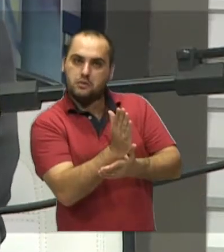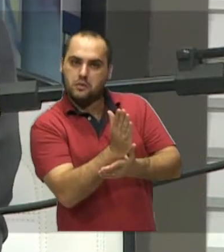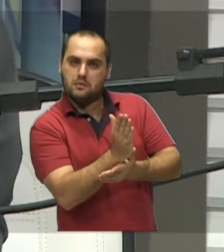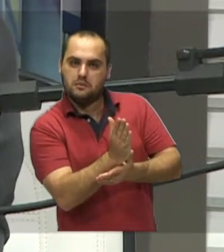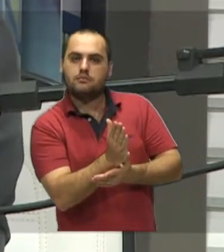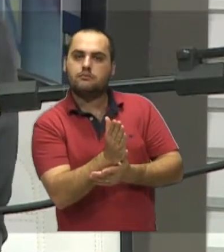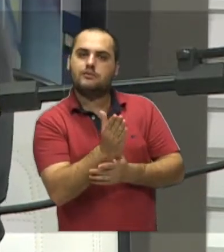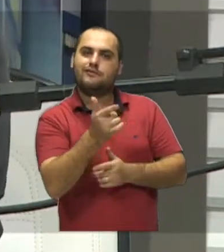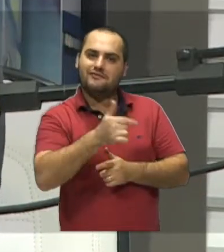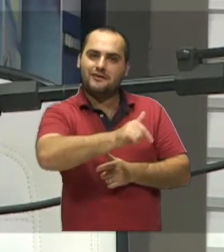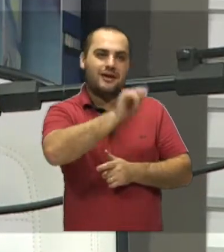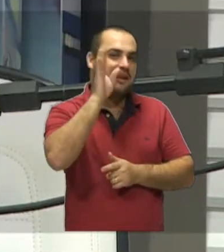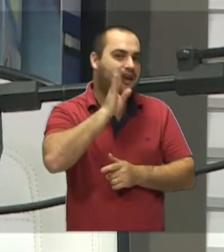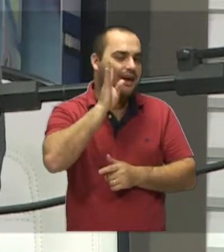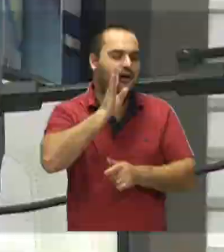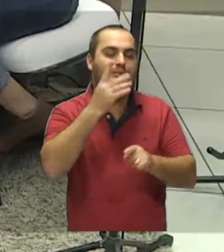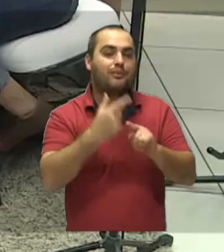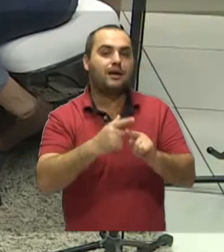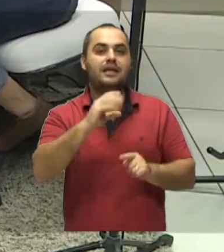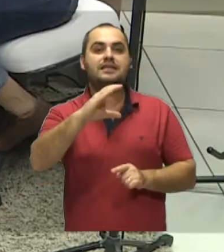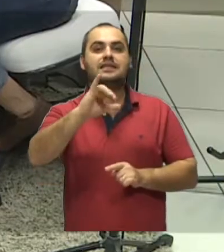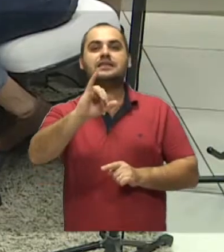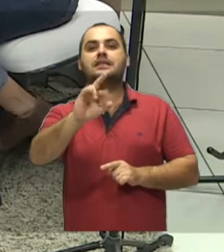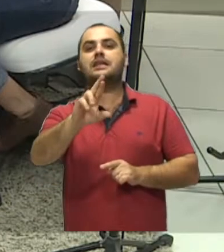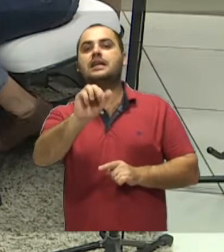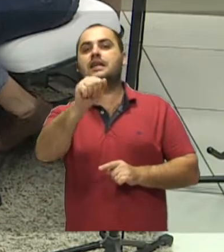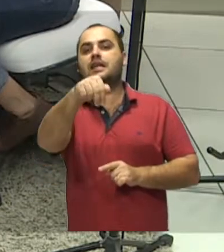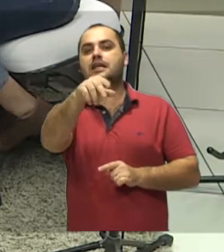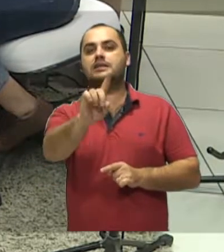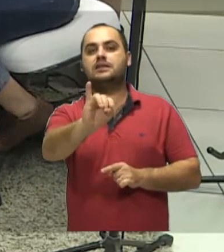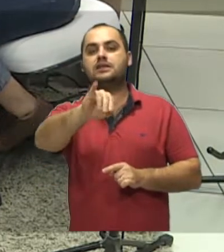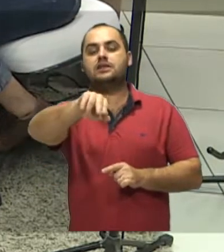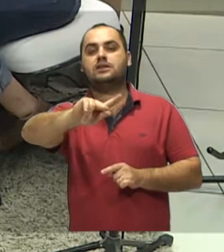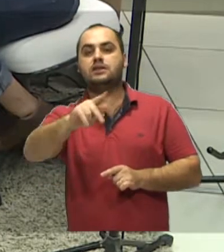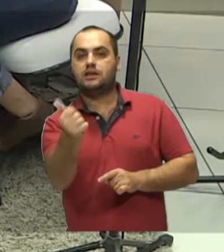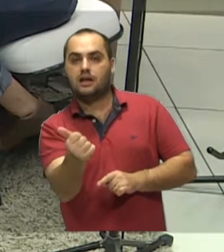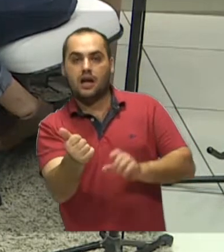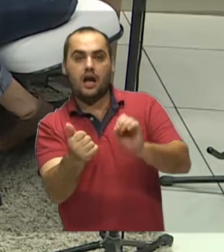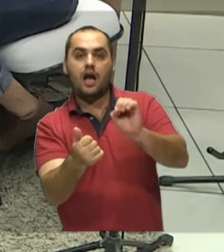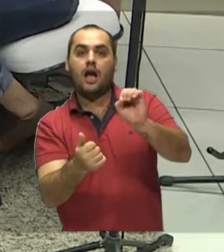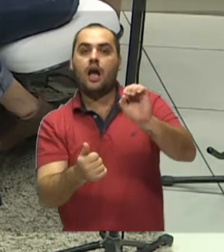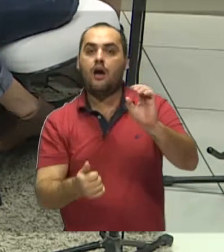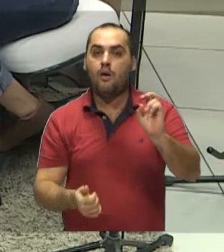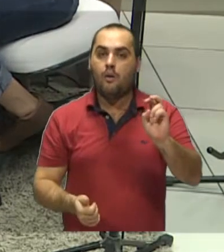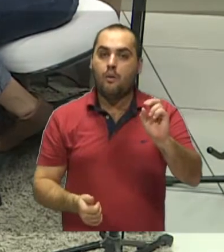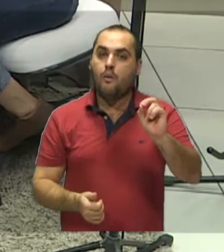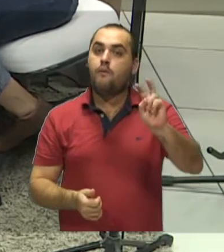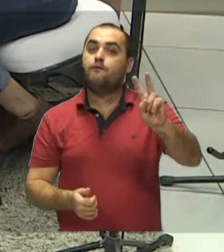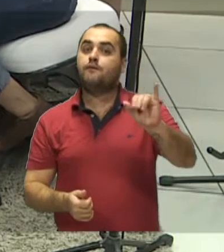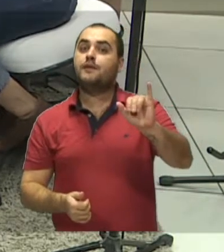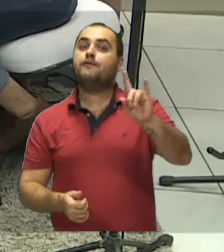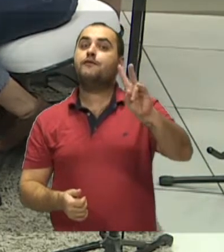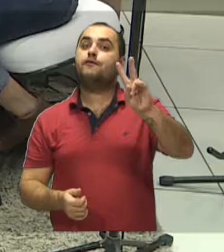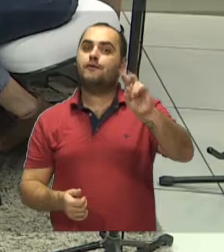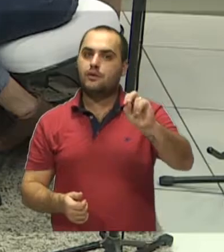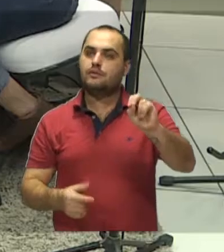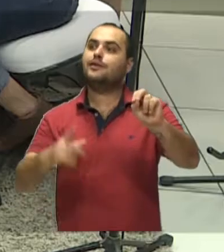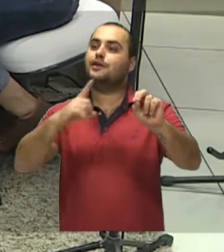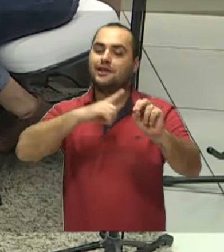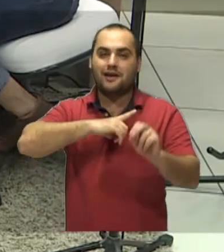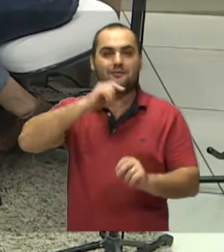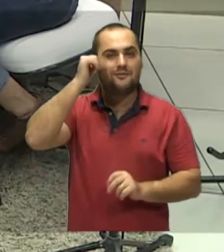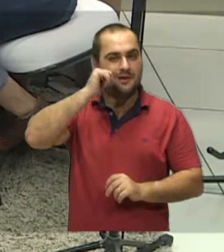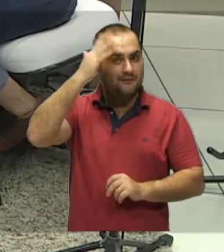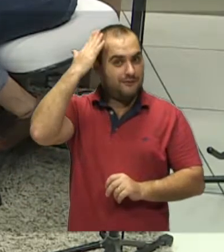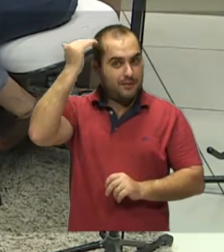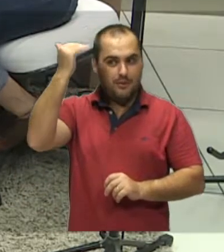o Cirandinha ao vivo. Então a gente foi pro Teatro Municipal, a gente teve participação da Leila Pinheiro, que veio gentilmente fazer parte de um trabalho.